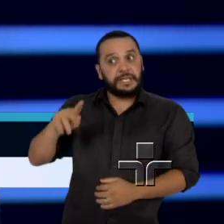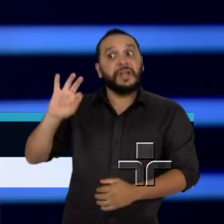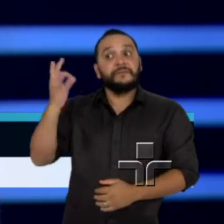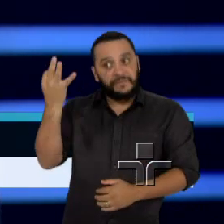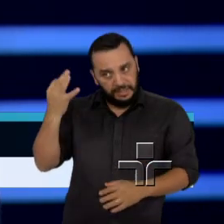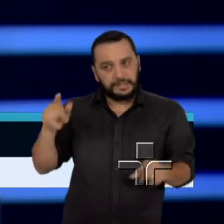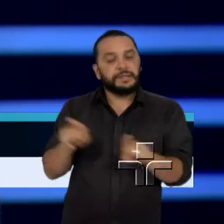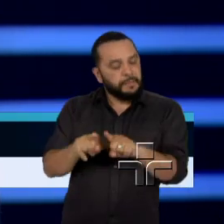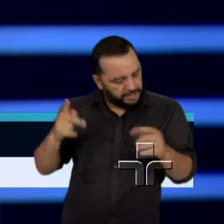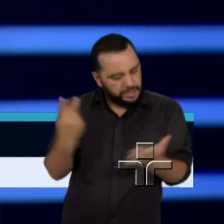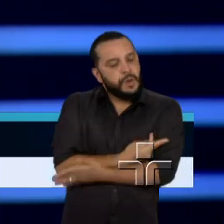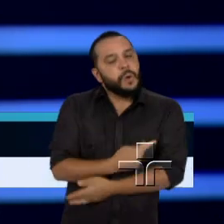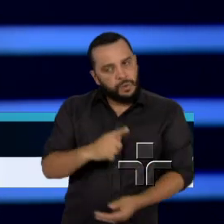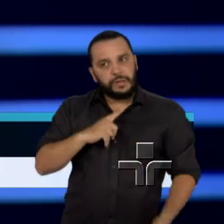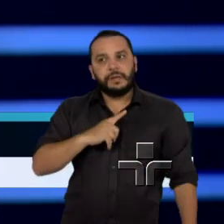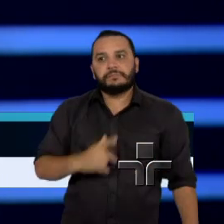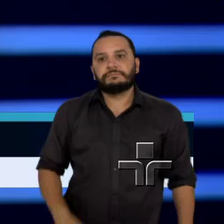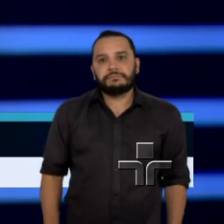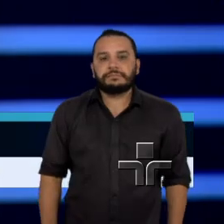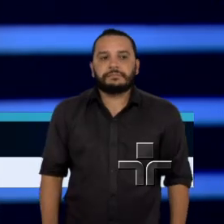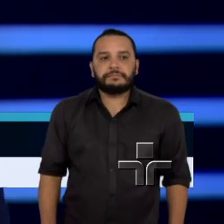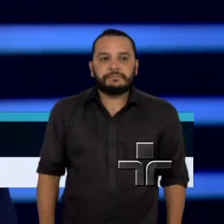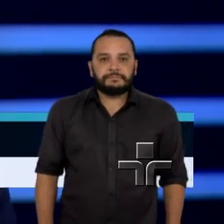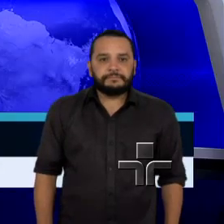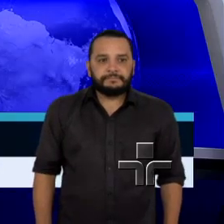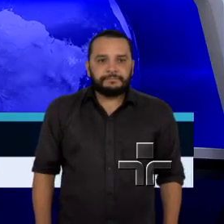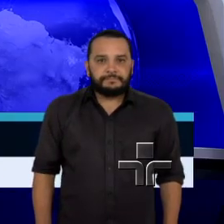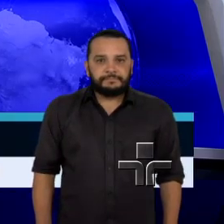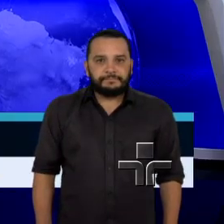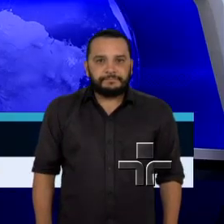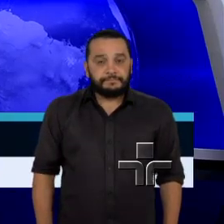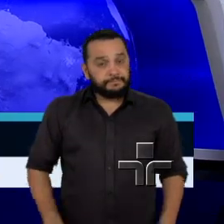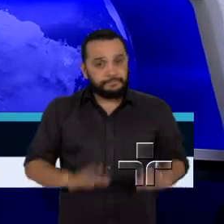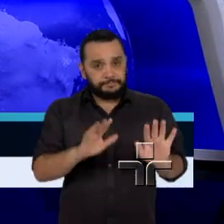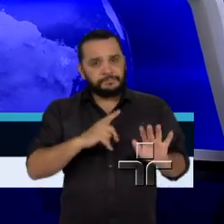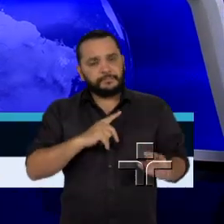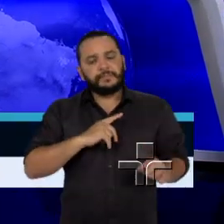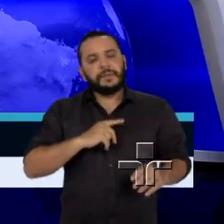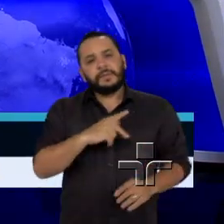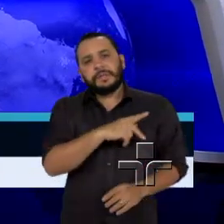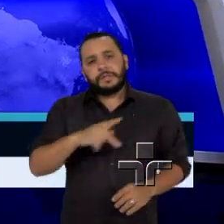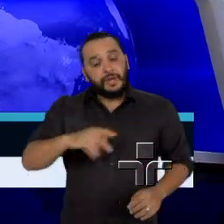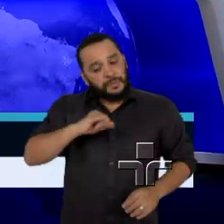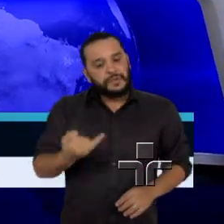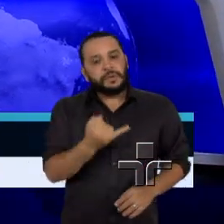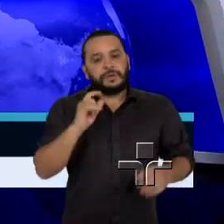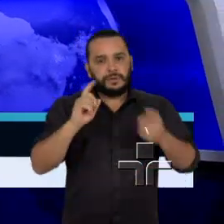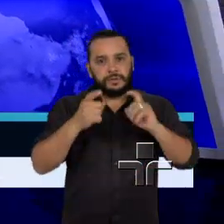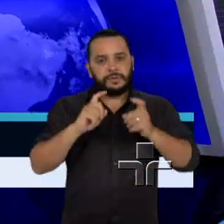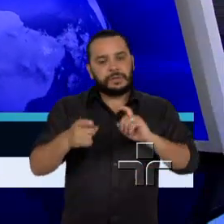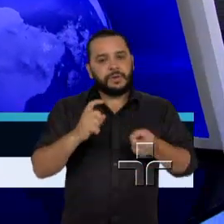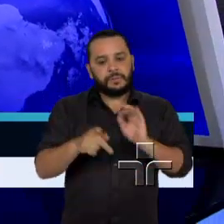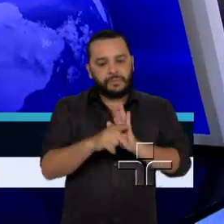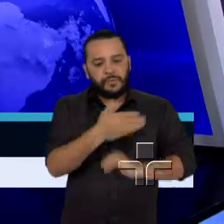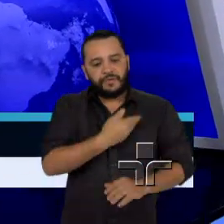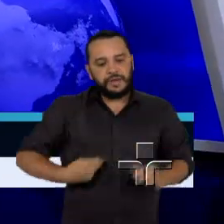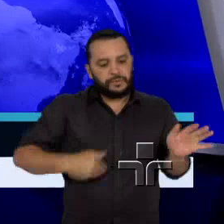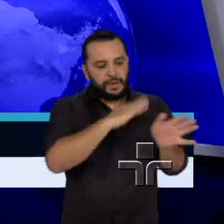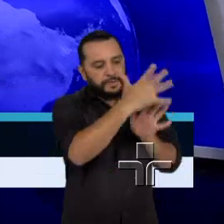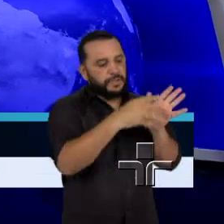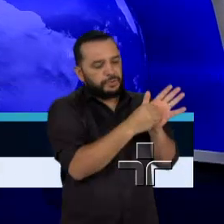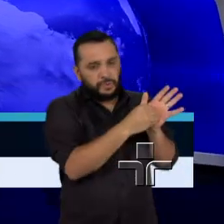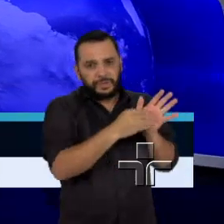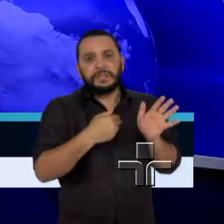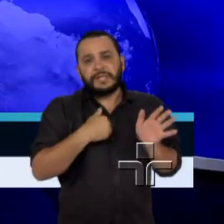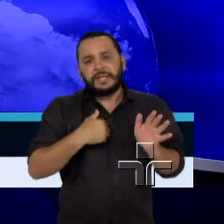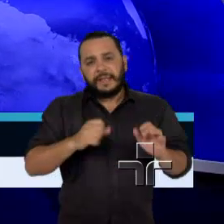exatamente correto nessa forma de argumentar. Pode. O presidente aproveitou a reunião com os governadores da Amazônia Legal para voltar a defender a exploração